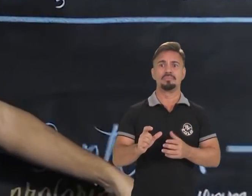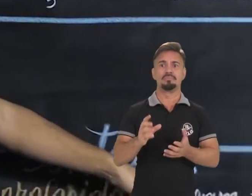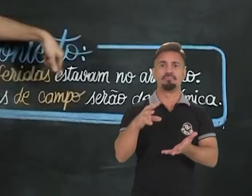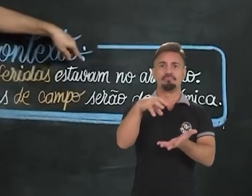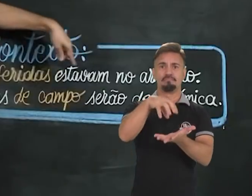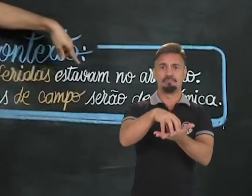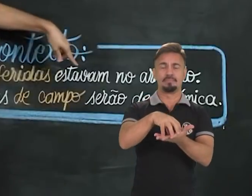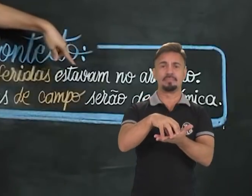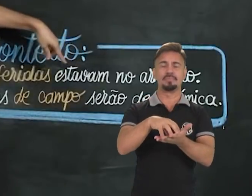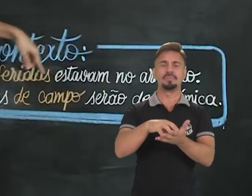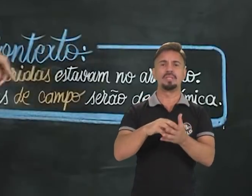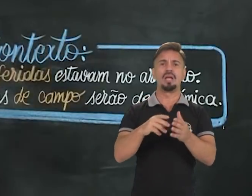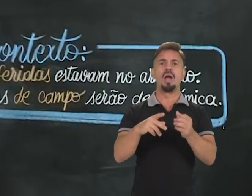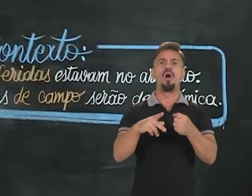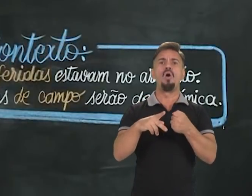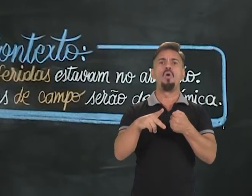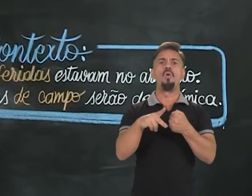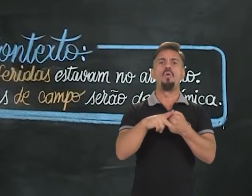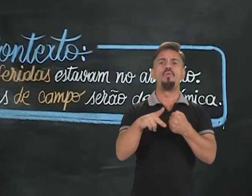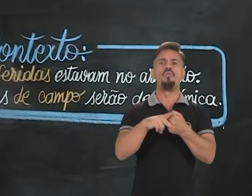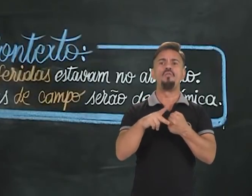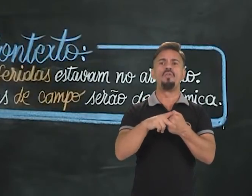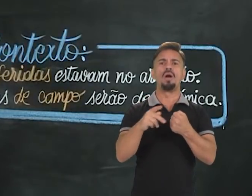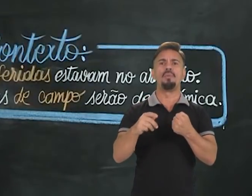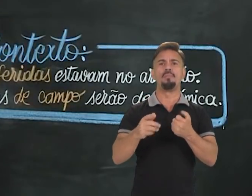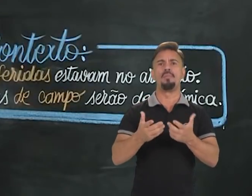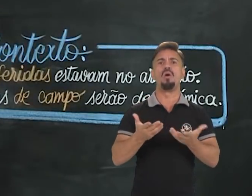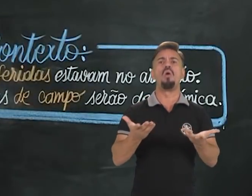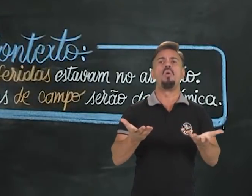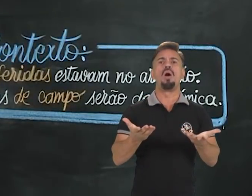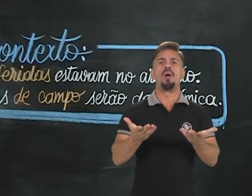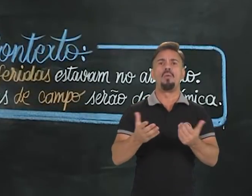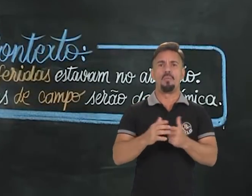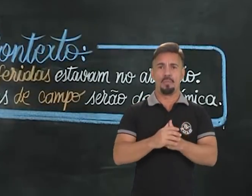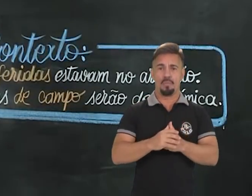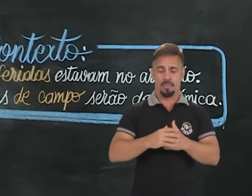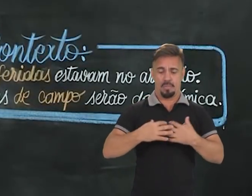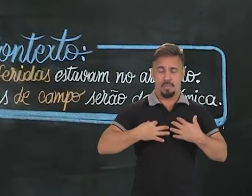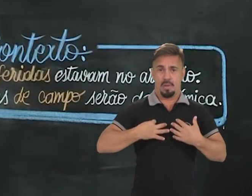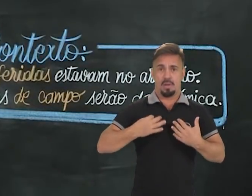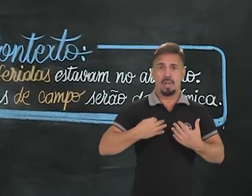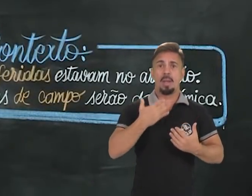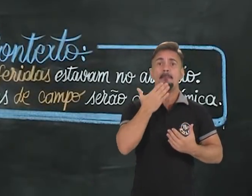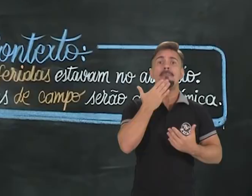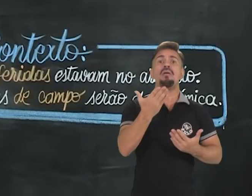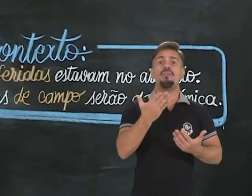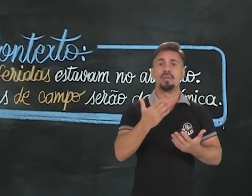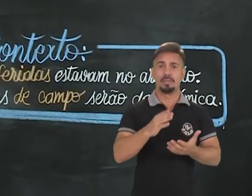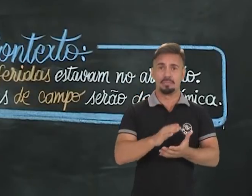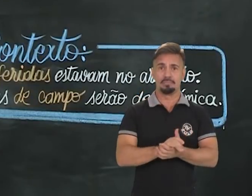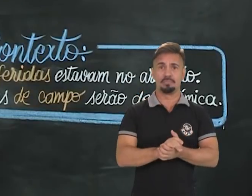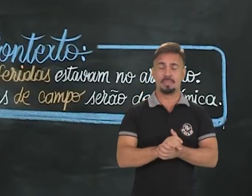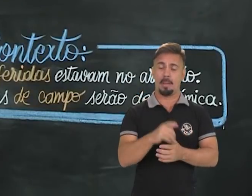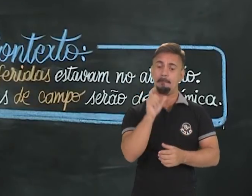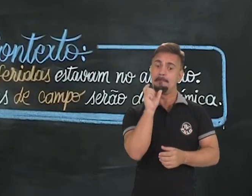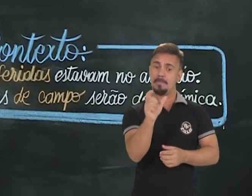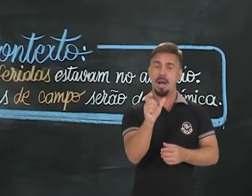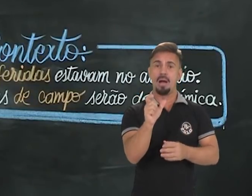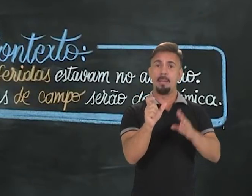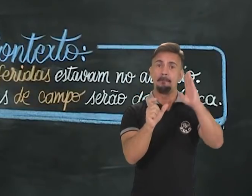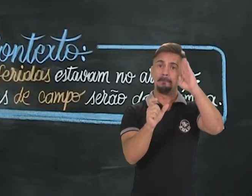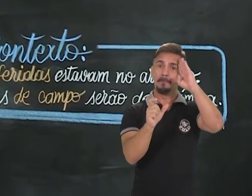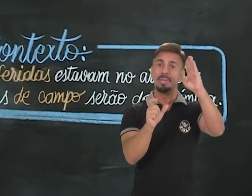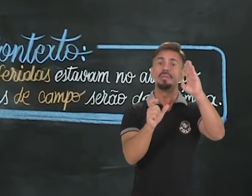a gente perguntar ao verbo quem é o sujeito dessa oração, é tudo isso mesmo. As minhas camisas preferidas. No entanto, a palavra principal,